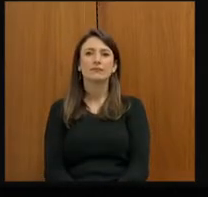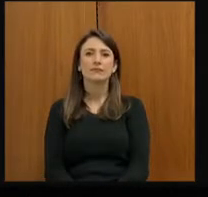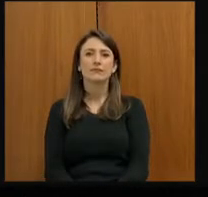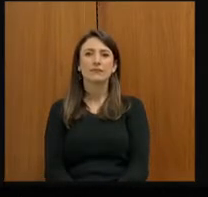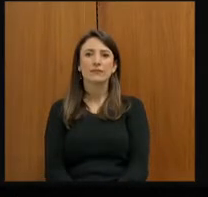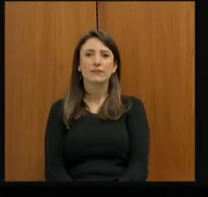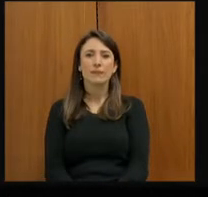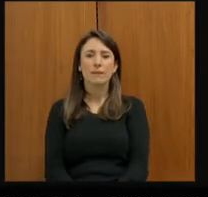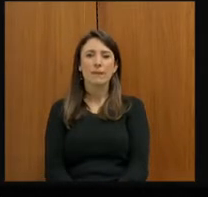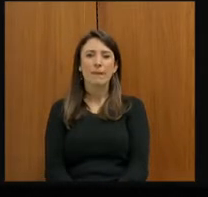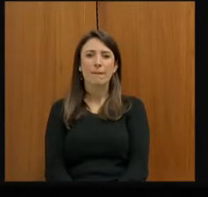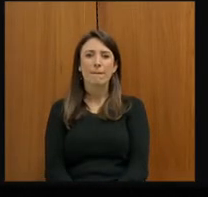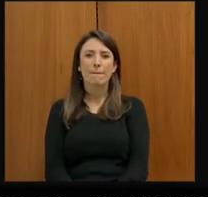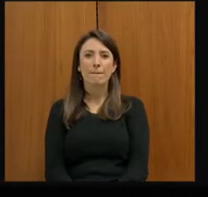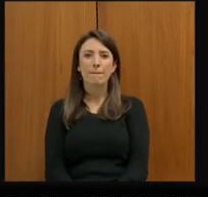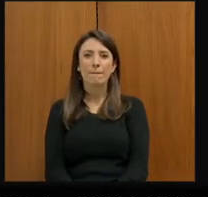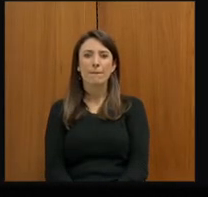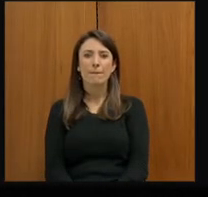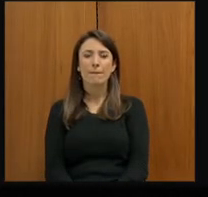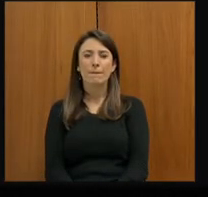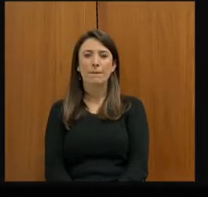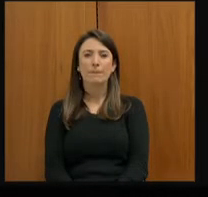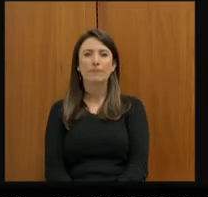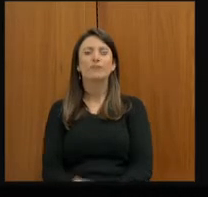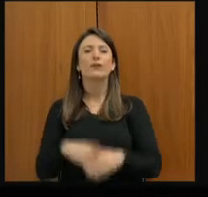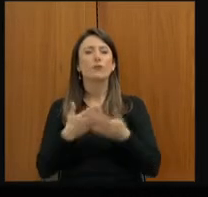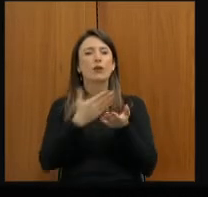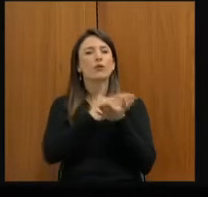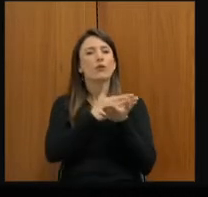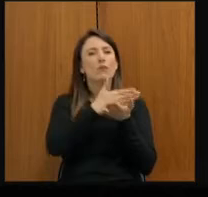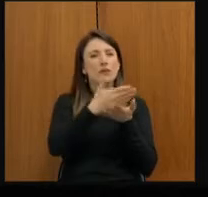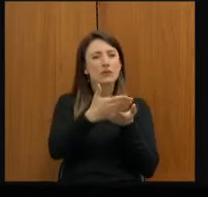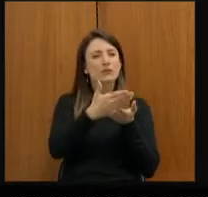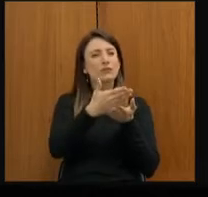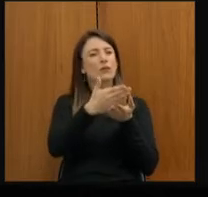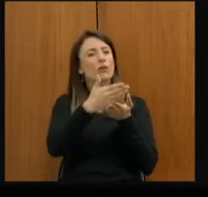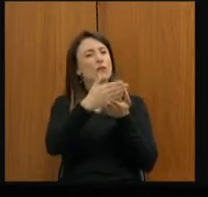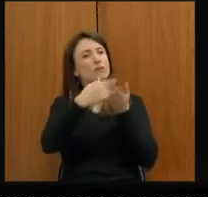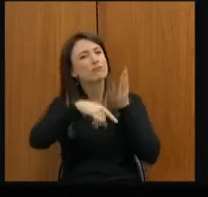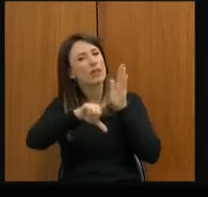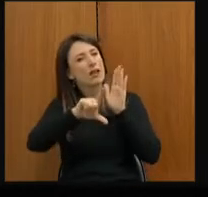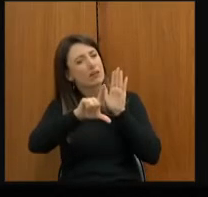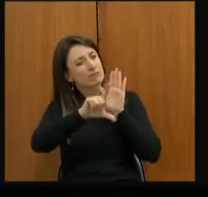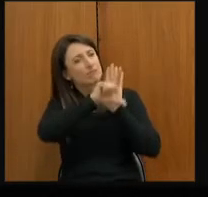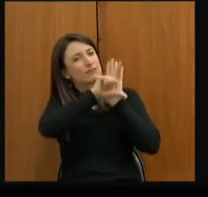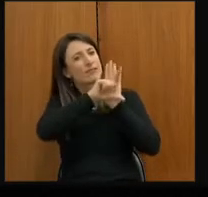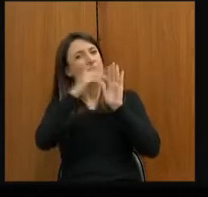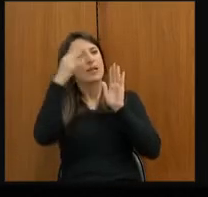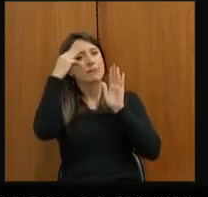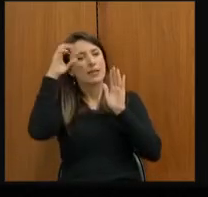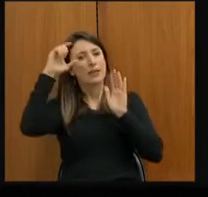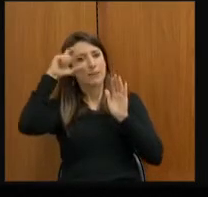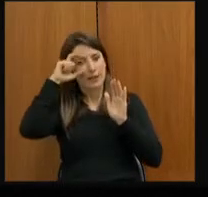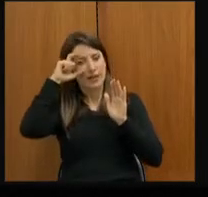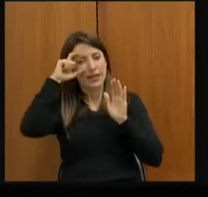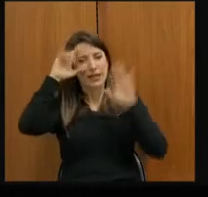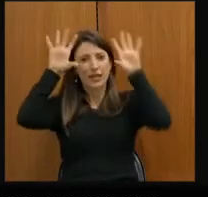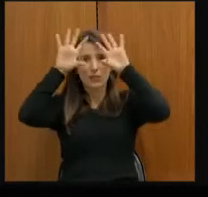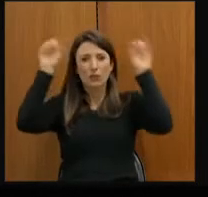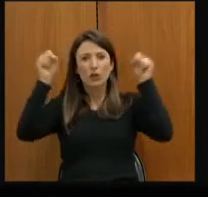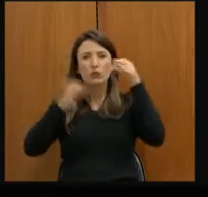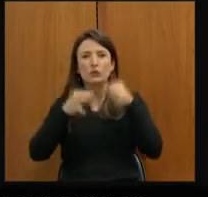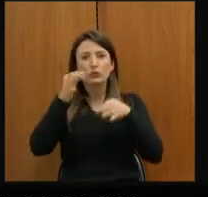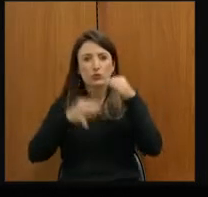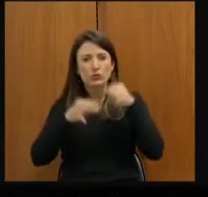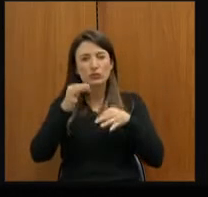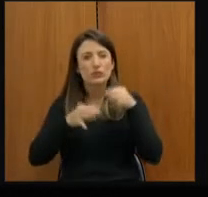se desejar vigência da Lei Maria da Penha o Tribunal de Justiça vem atribuindo determinada